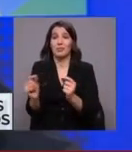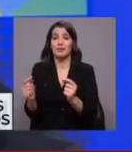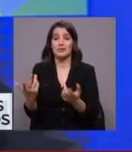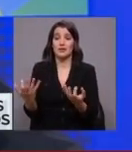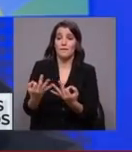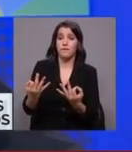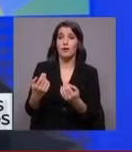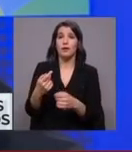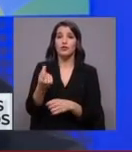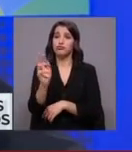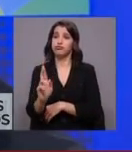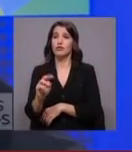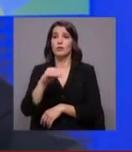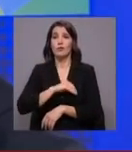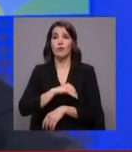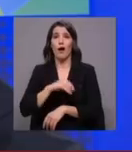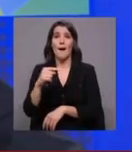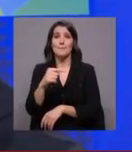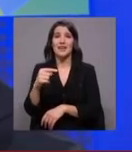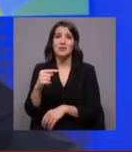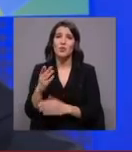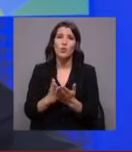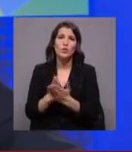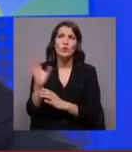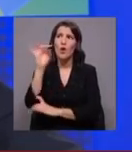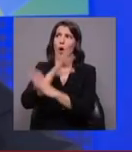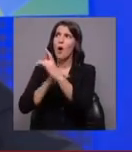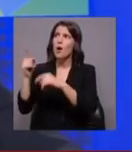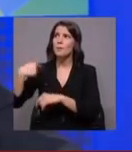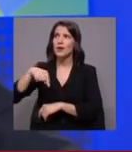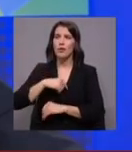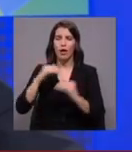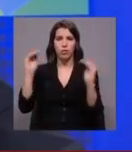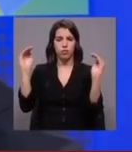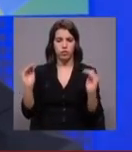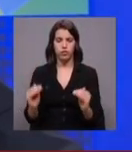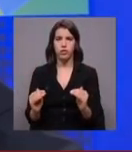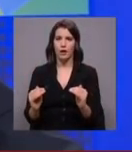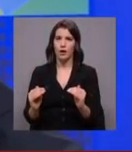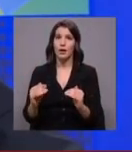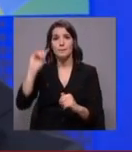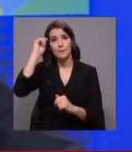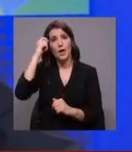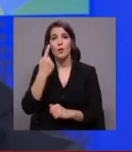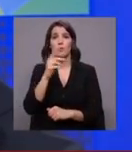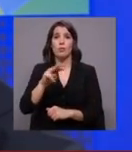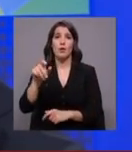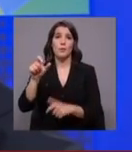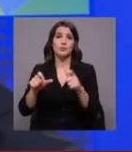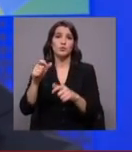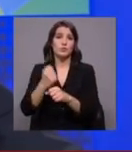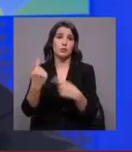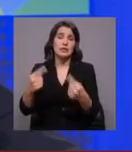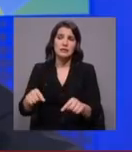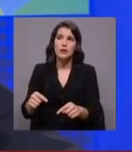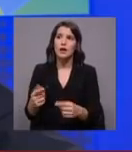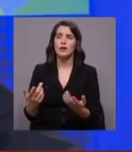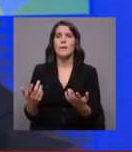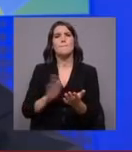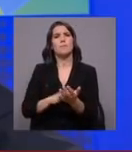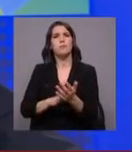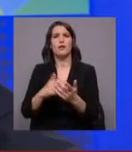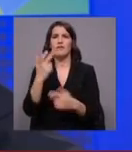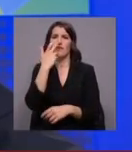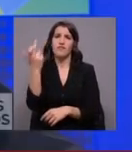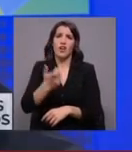um montão de salário mínimo pode não ser dos mais baixos da Europa e café ter como eu disse há pouco mais de um milhão de trabalhadores no ativo e prova o fracasso